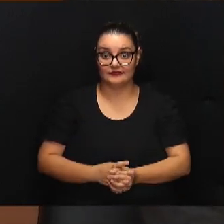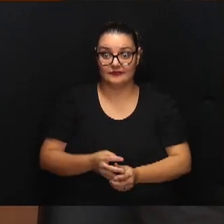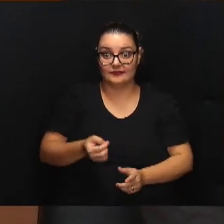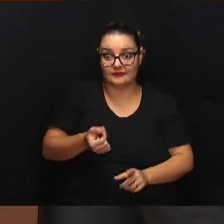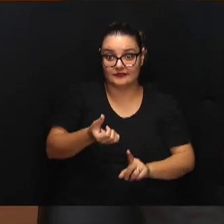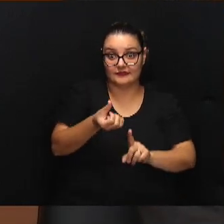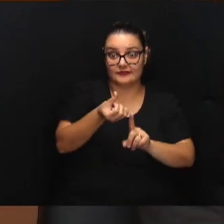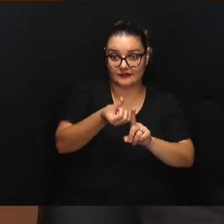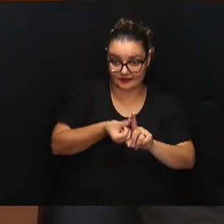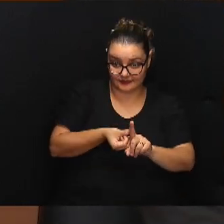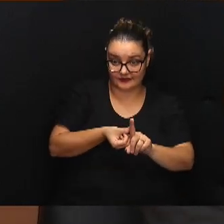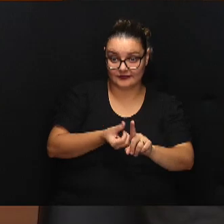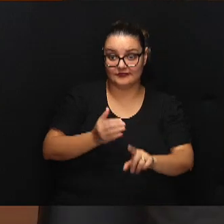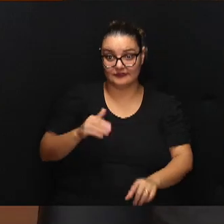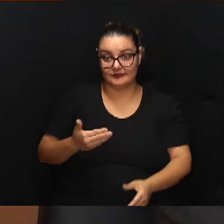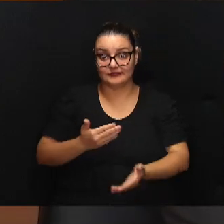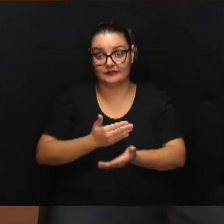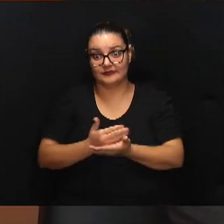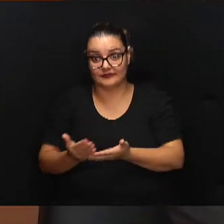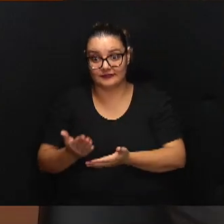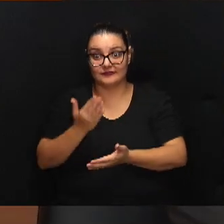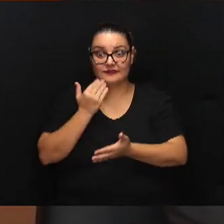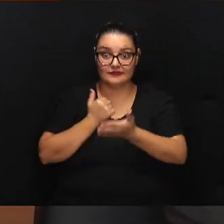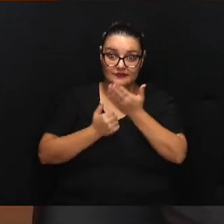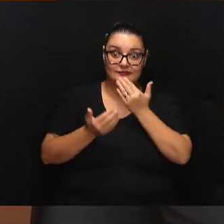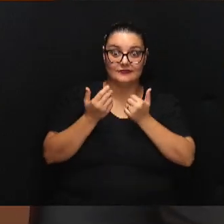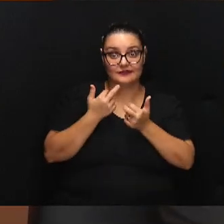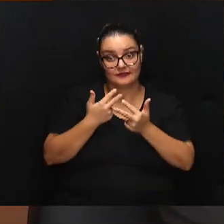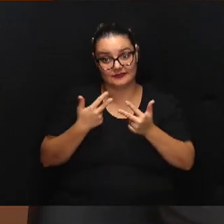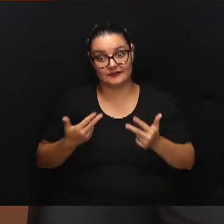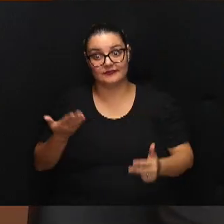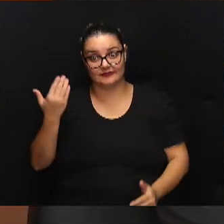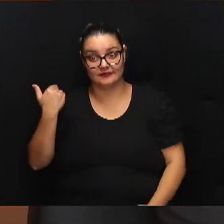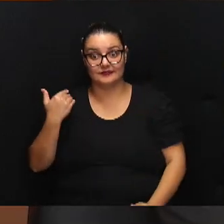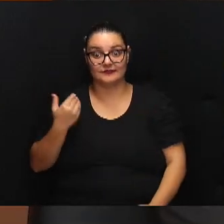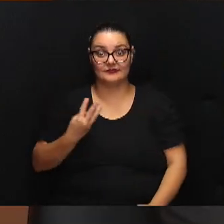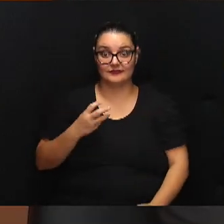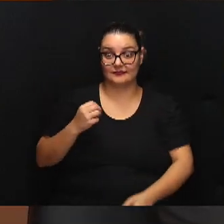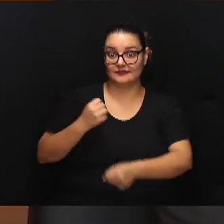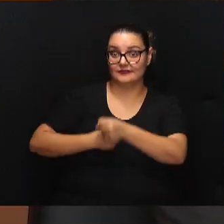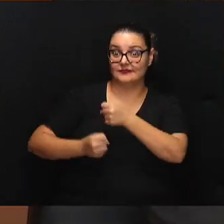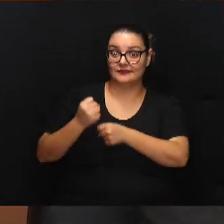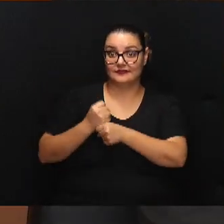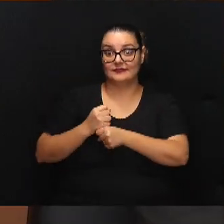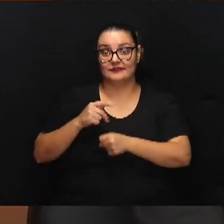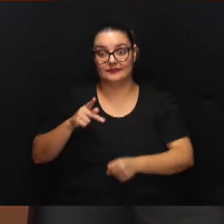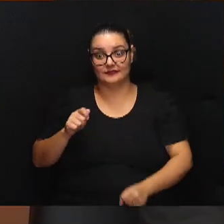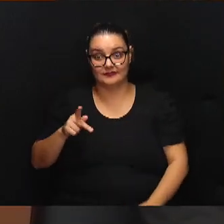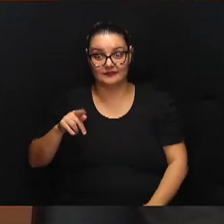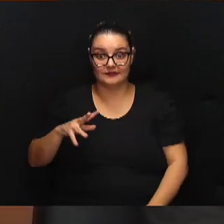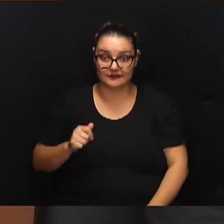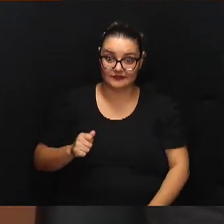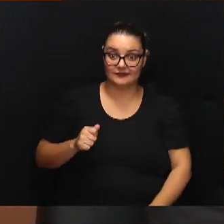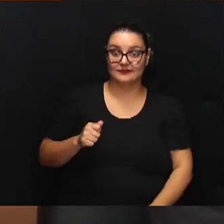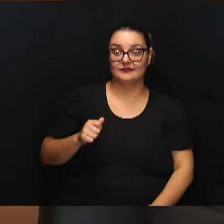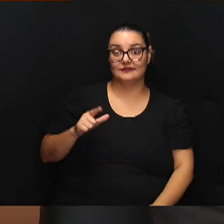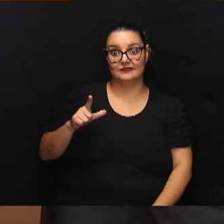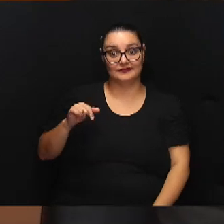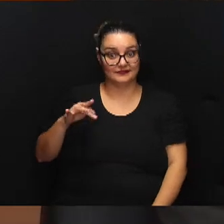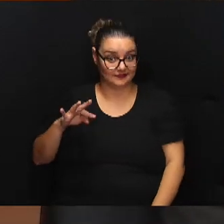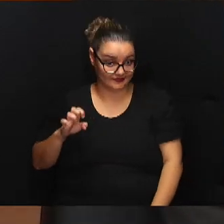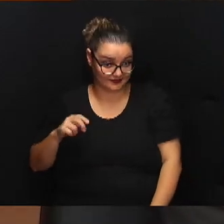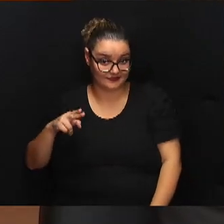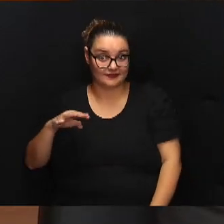meses, quando começamos ali a introdução alimentar, na época, né, 30 anos atrás, papinha, leitinho.